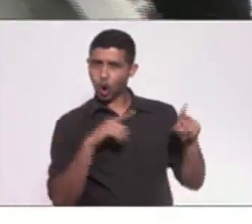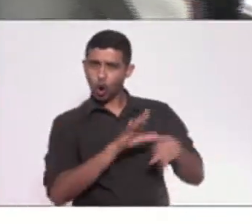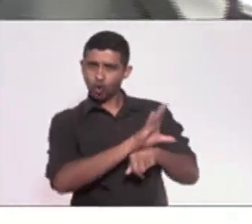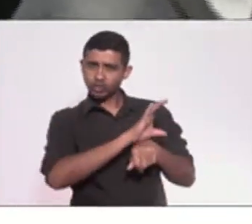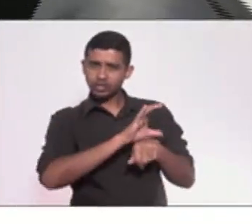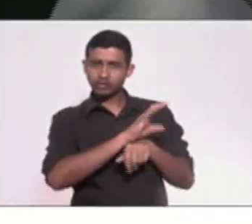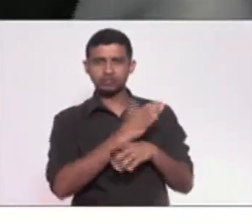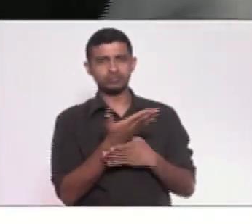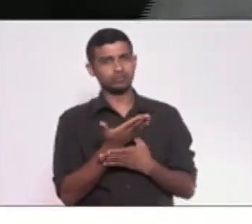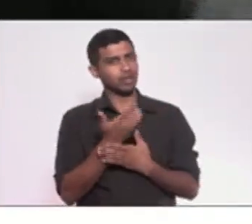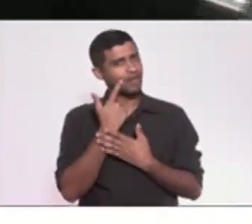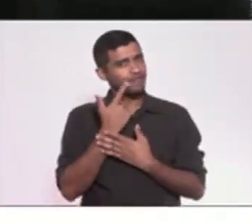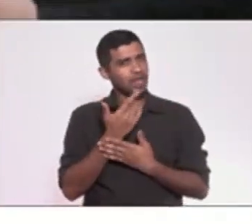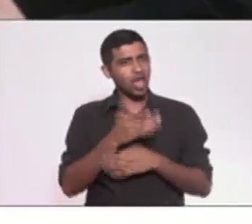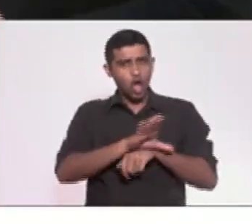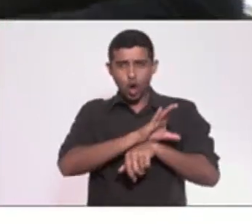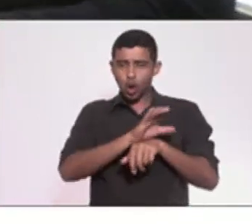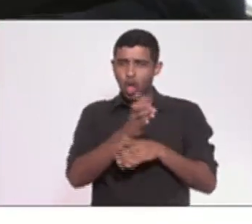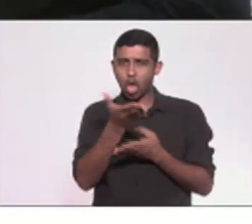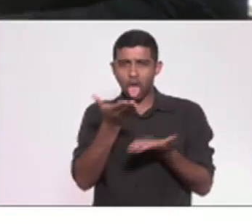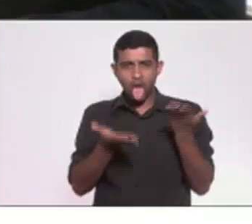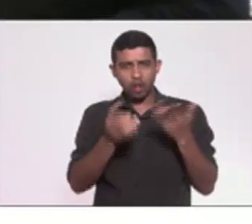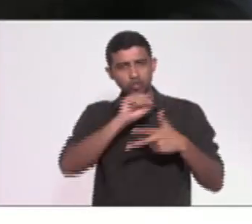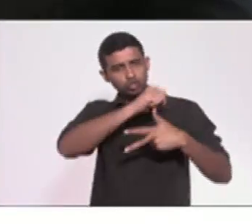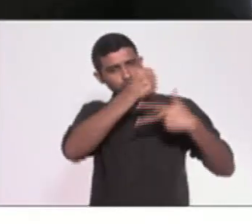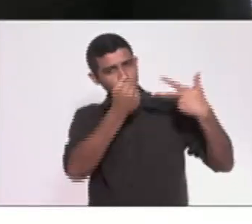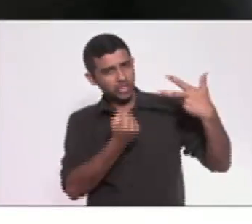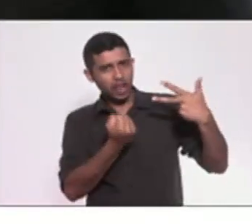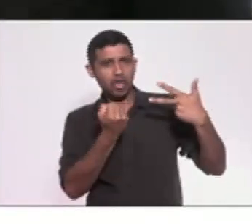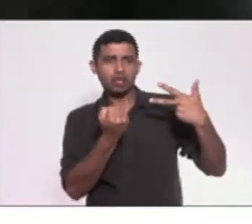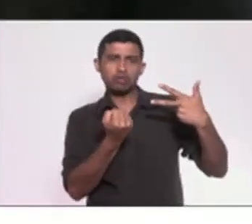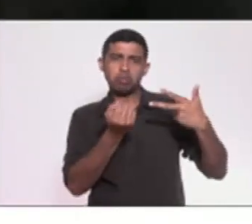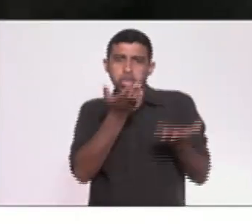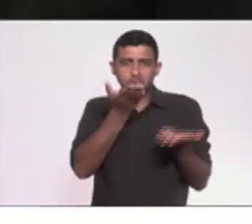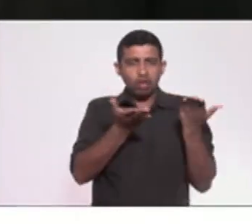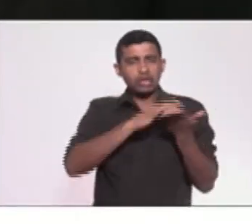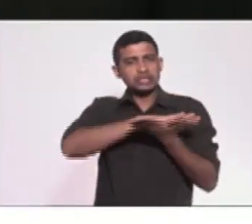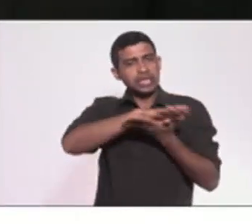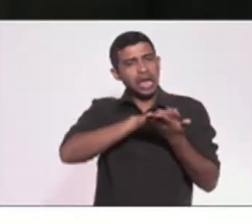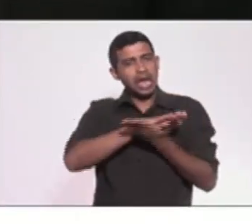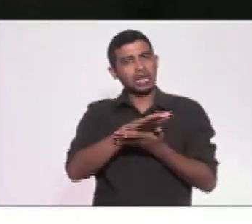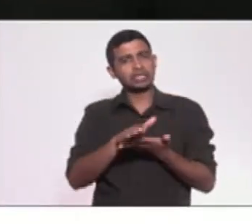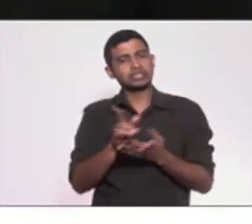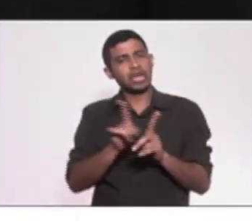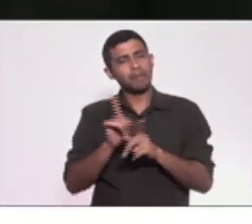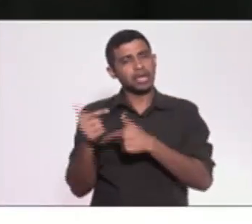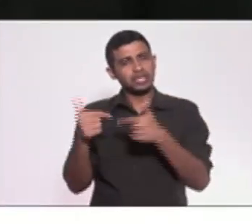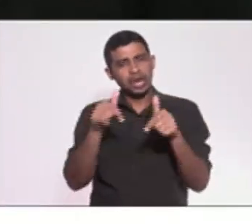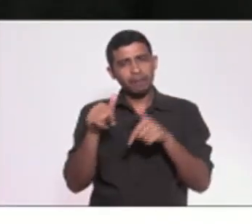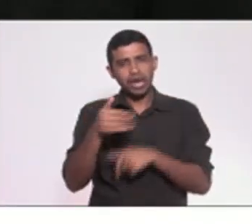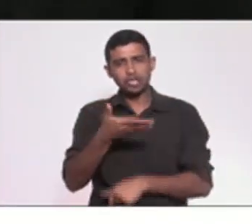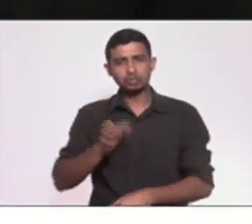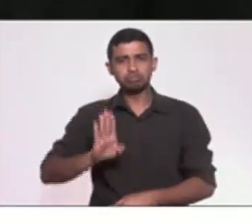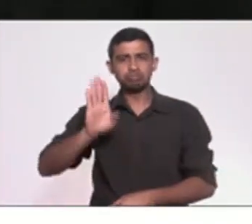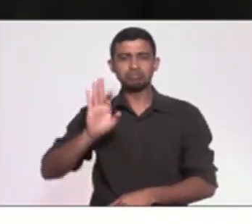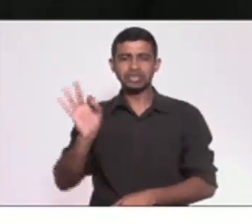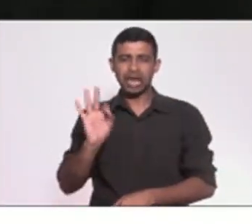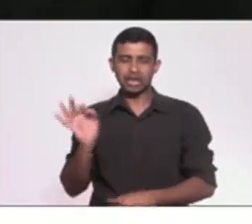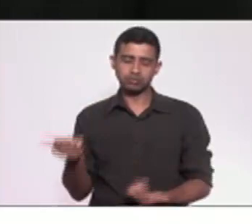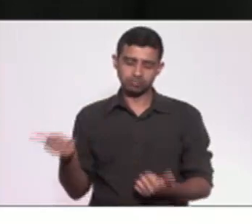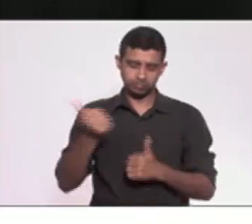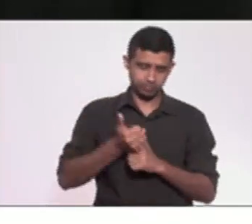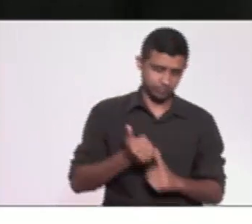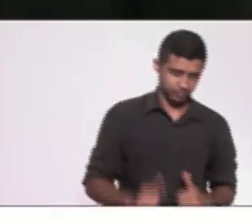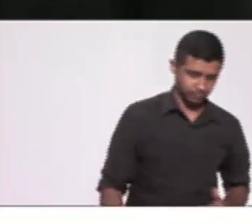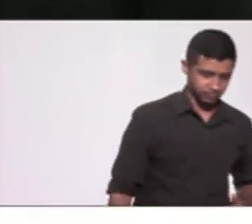isso desequilibra o jogo entre os poderes da República, isso impede o pleno exercício dos mandatos parlamentares. Pois bem, foi isso